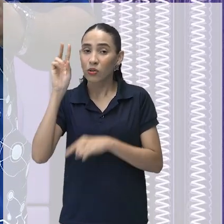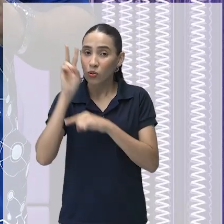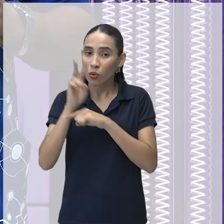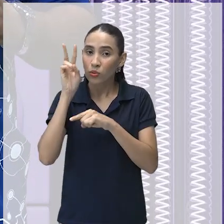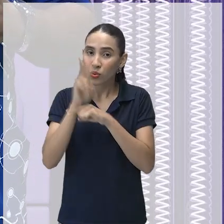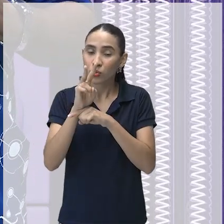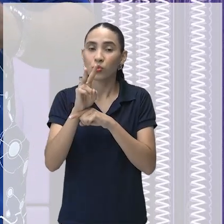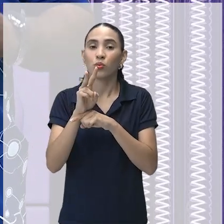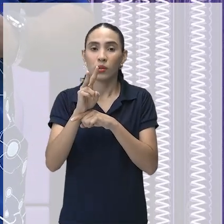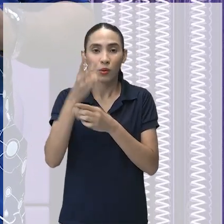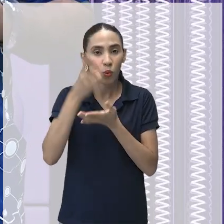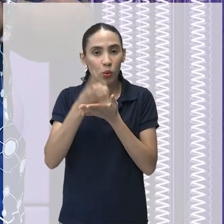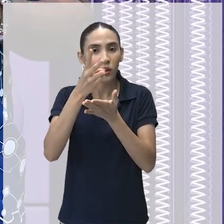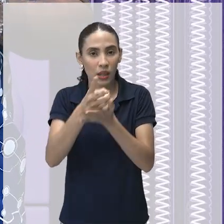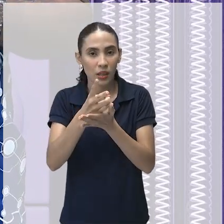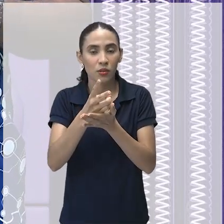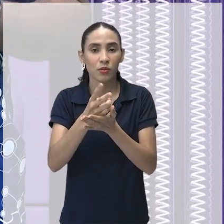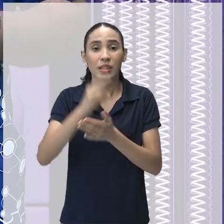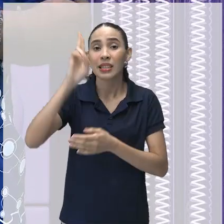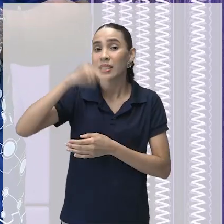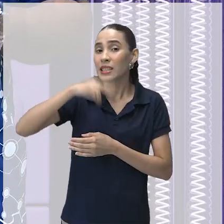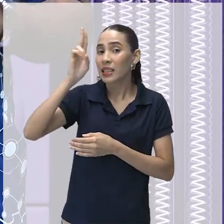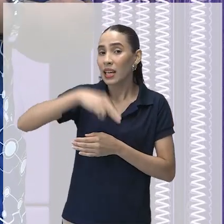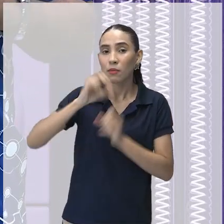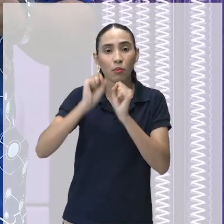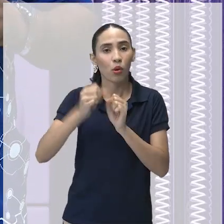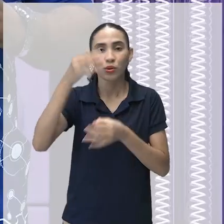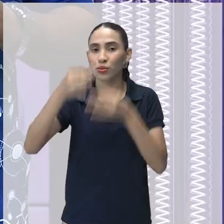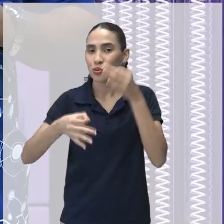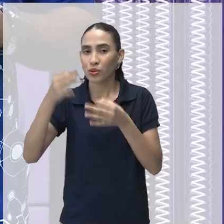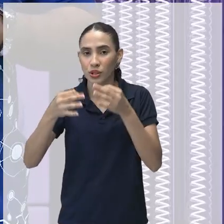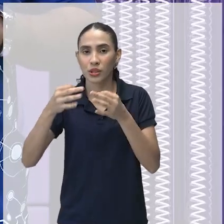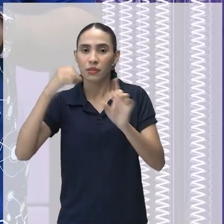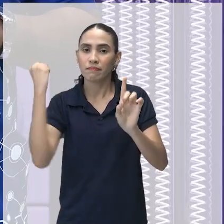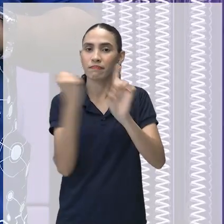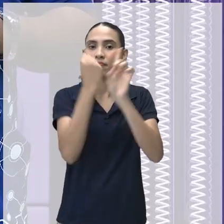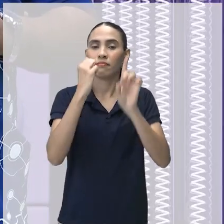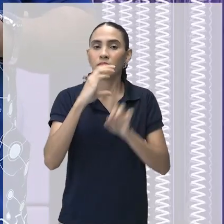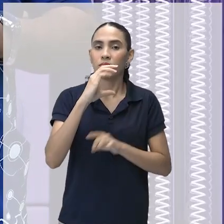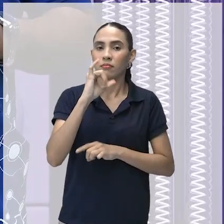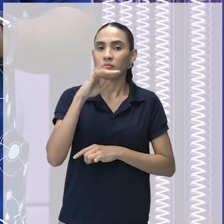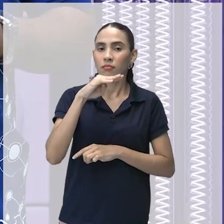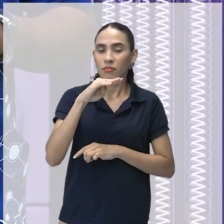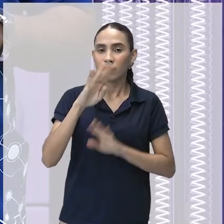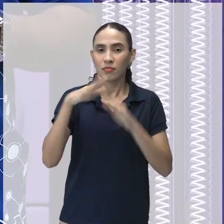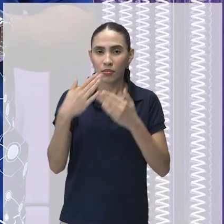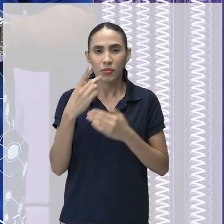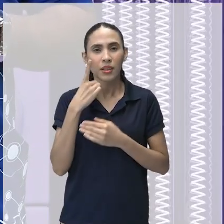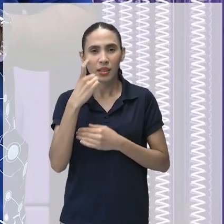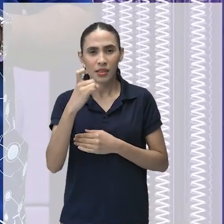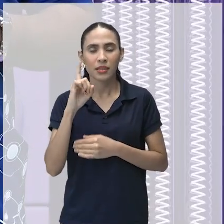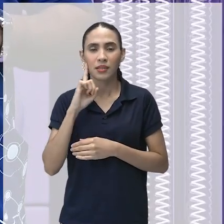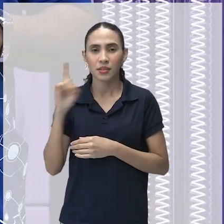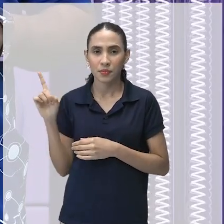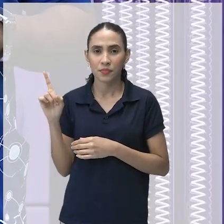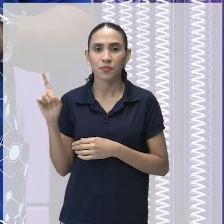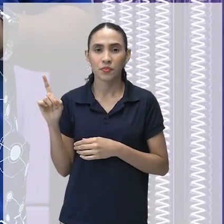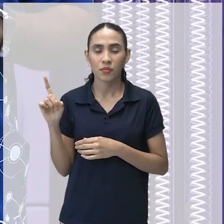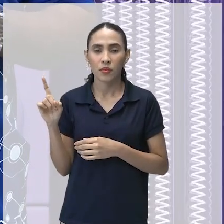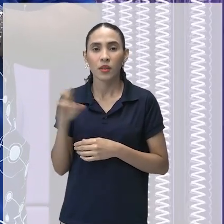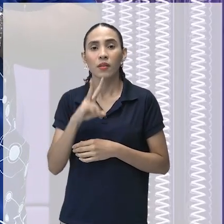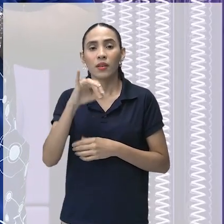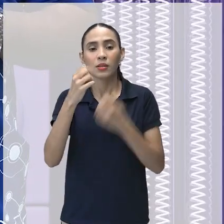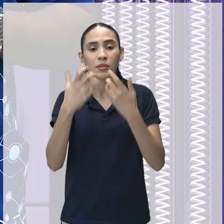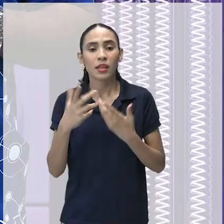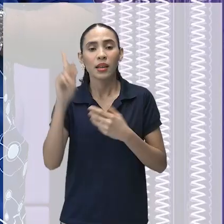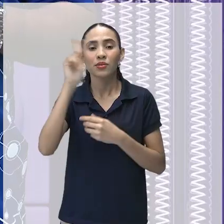do homicida. Ninguém pode fazer justiça tirando a vida de Caim. Olha que interessante o que vai nos